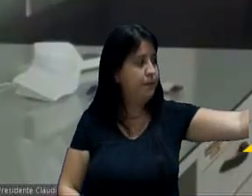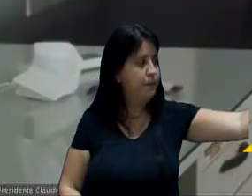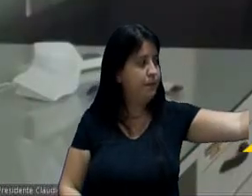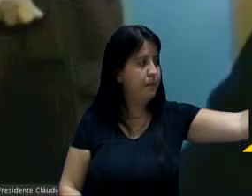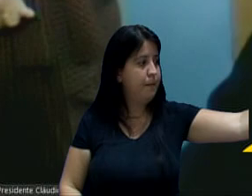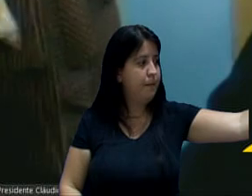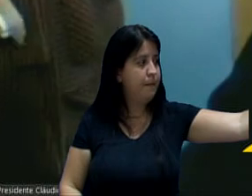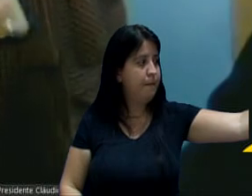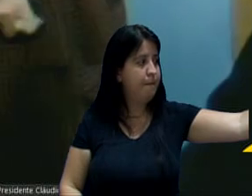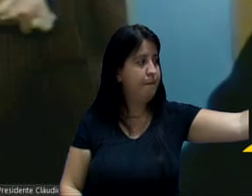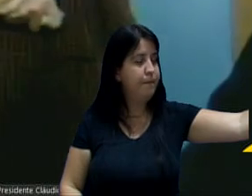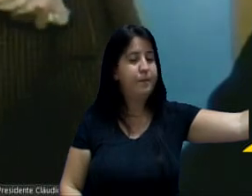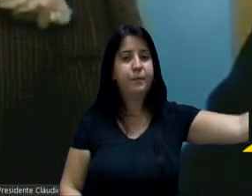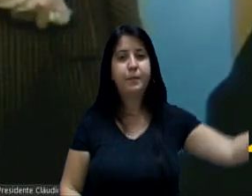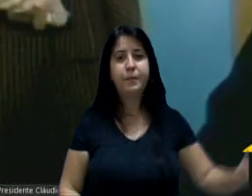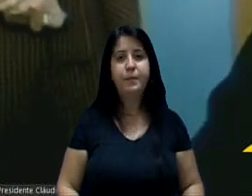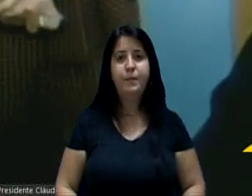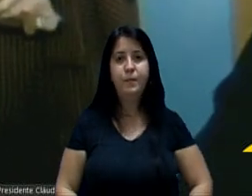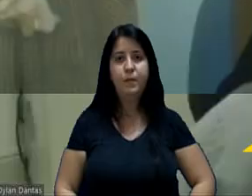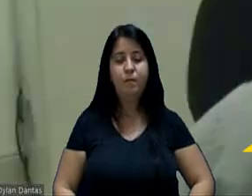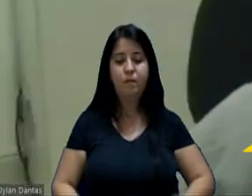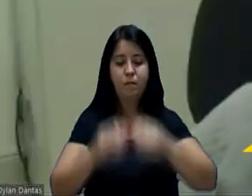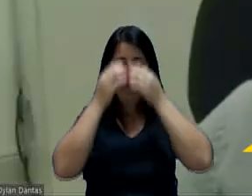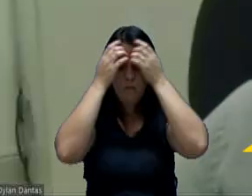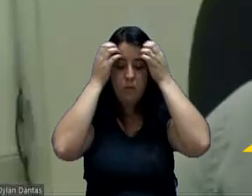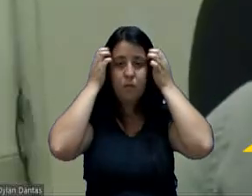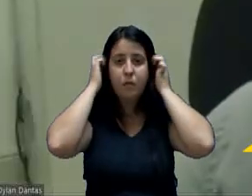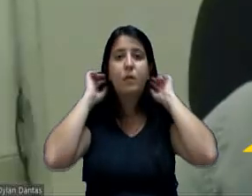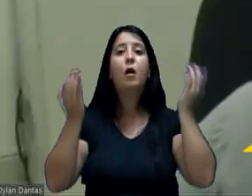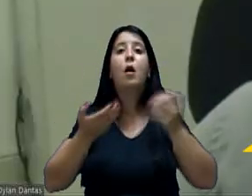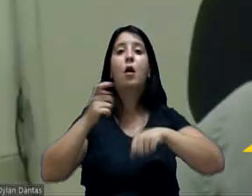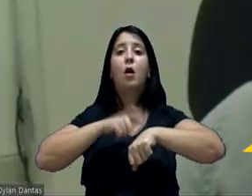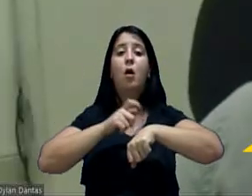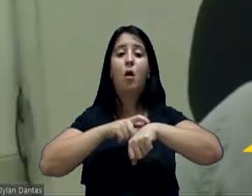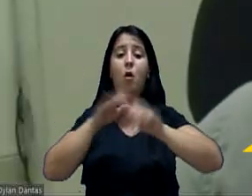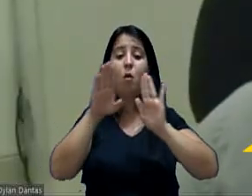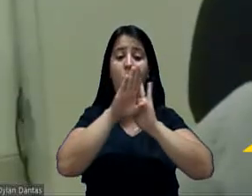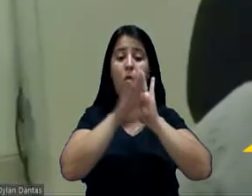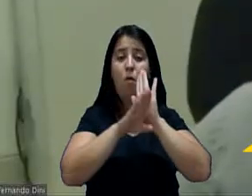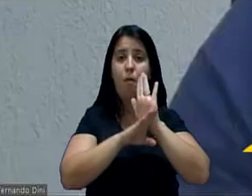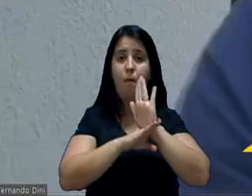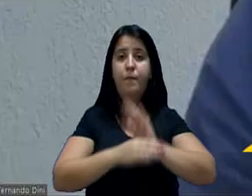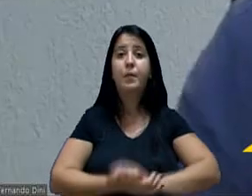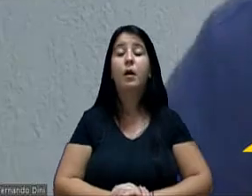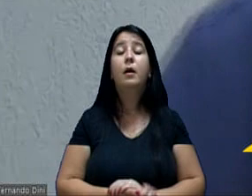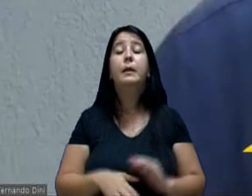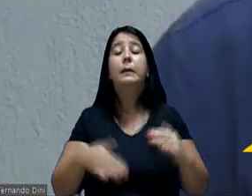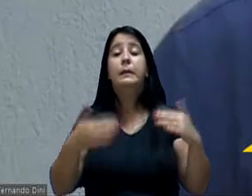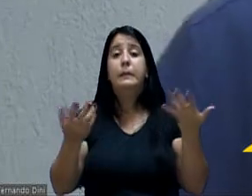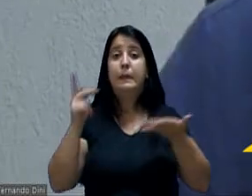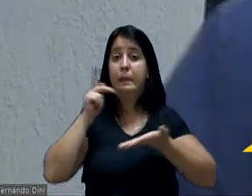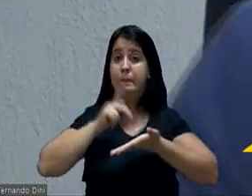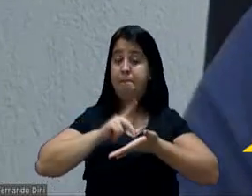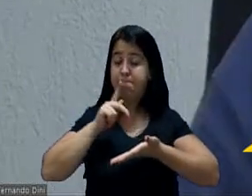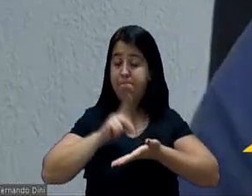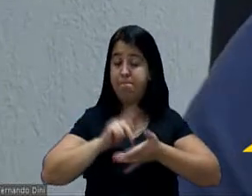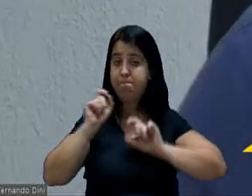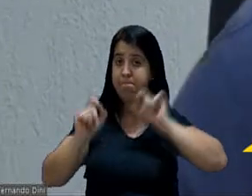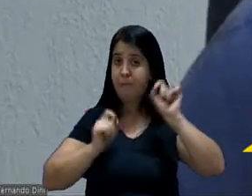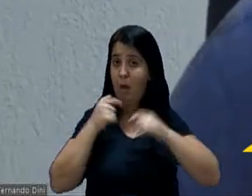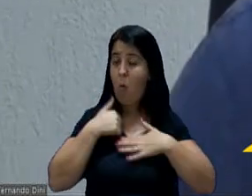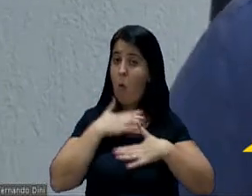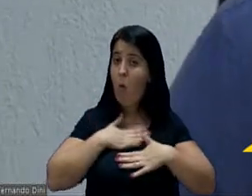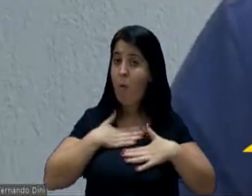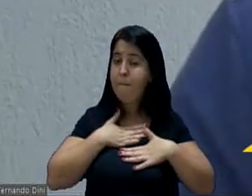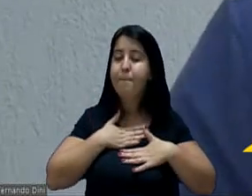ordem, vereador. Fernando Zini. Isso. Fernando Zini, questão de ordem. Na verdade, presidente, o que eu gostaria